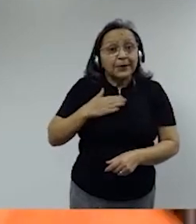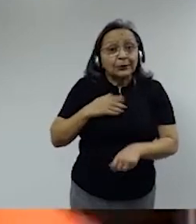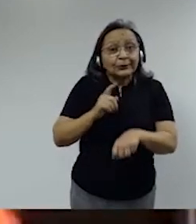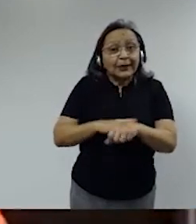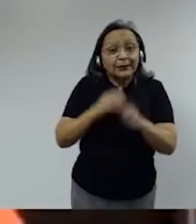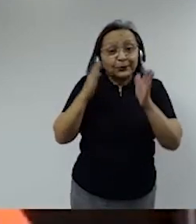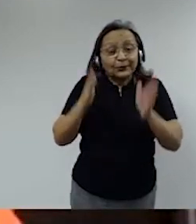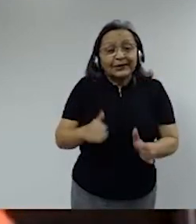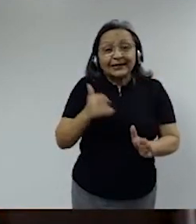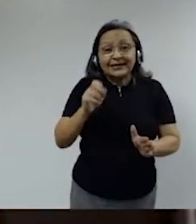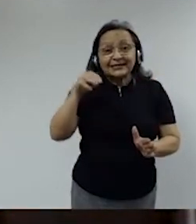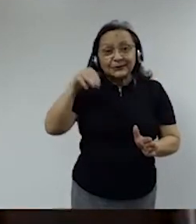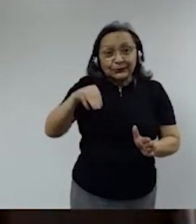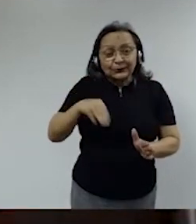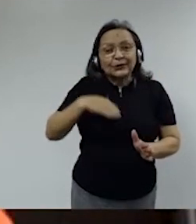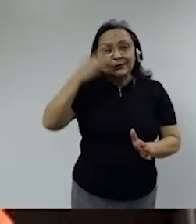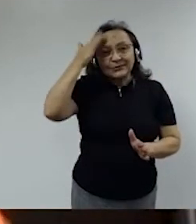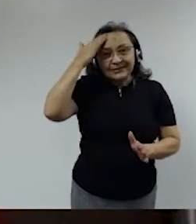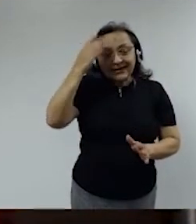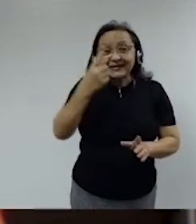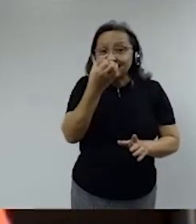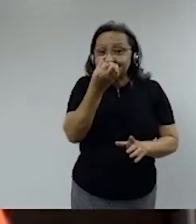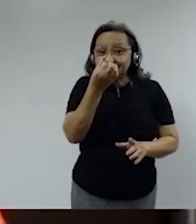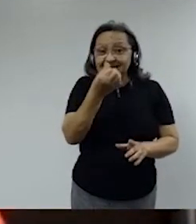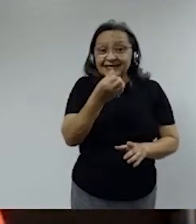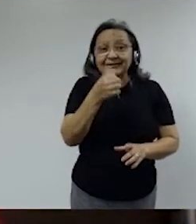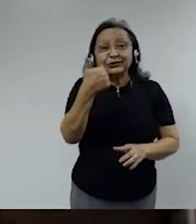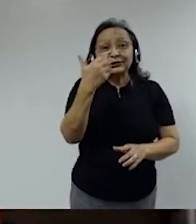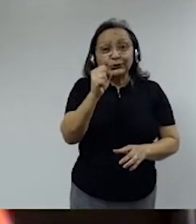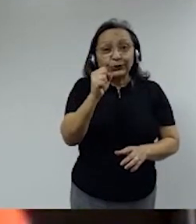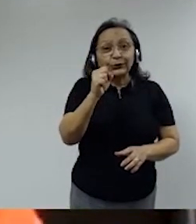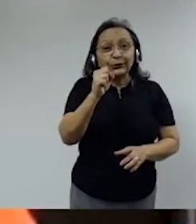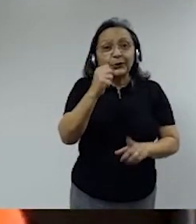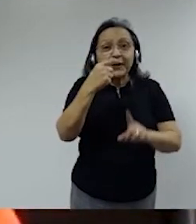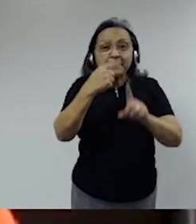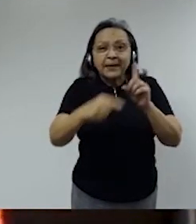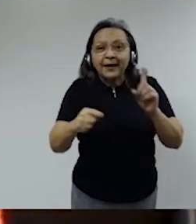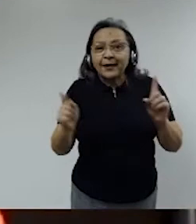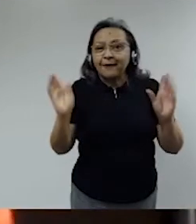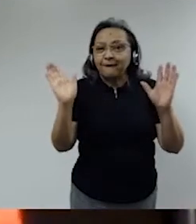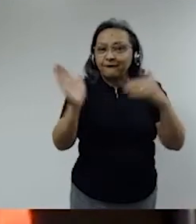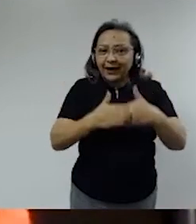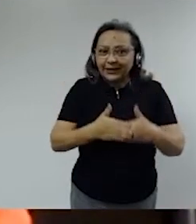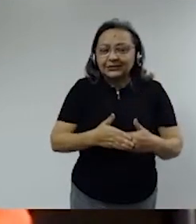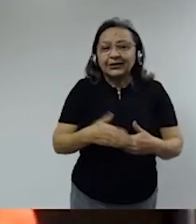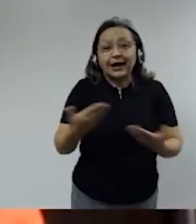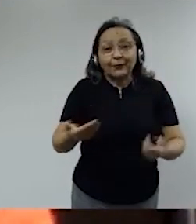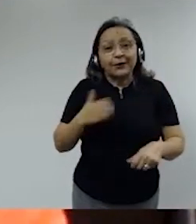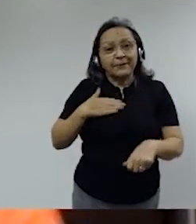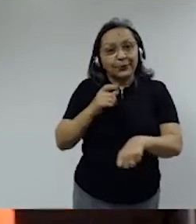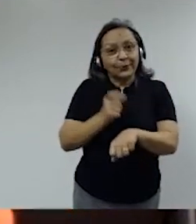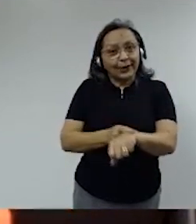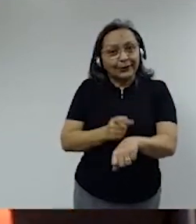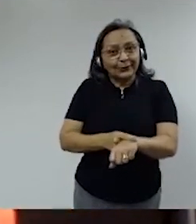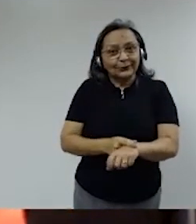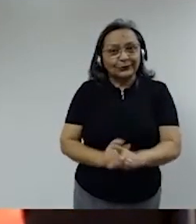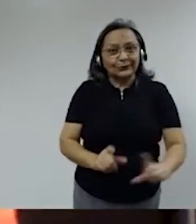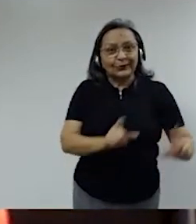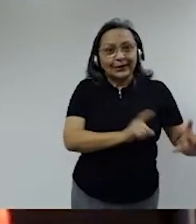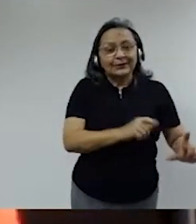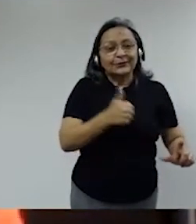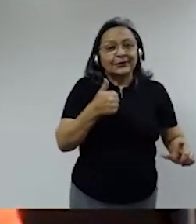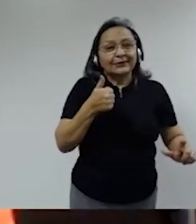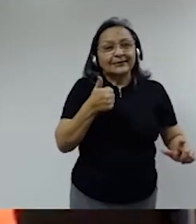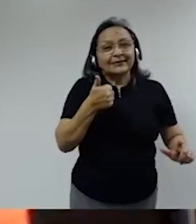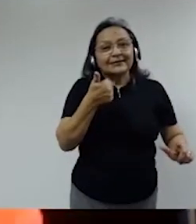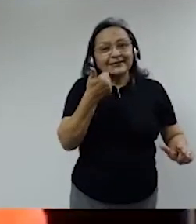às 18h30 o nosso tempo acaba, são 18h14 aqui no meu relógio aqui do lado, e vocês vão me